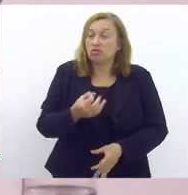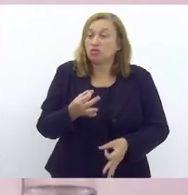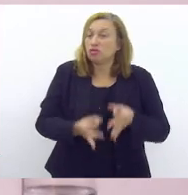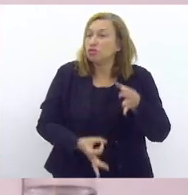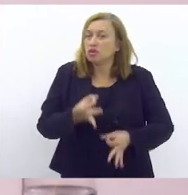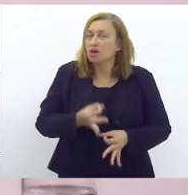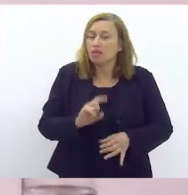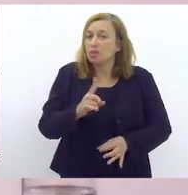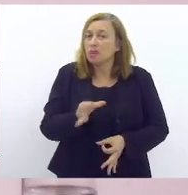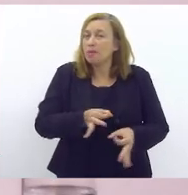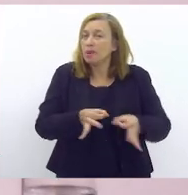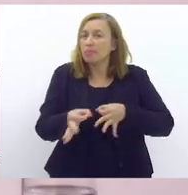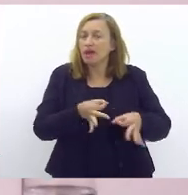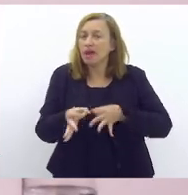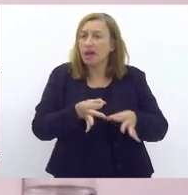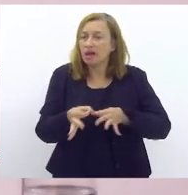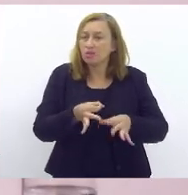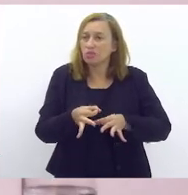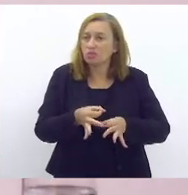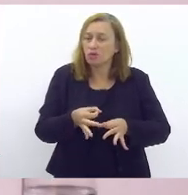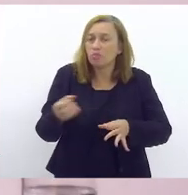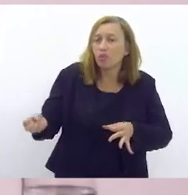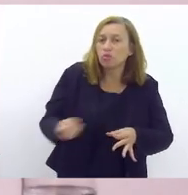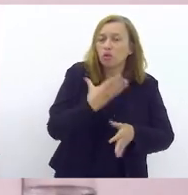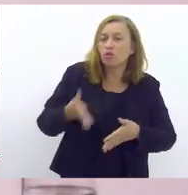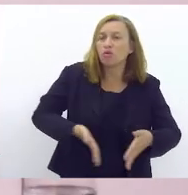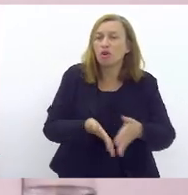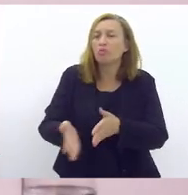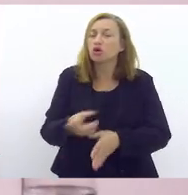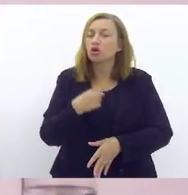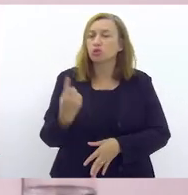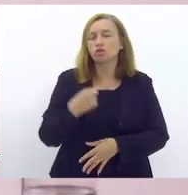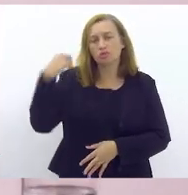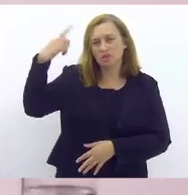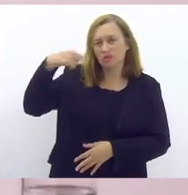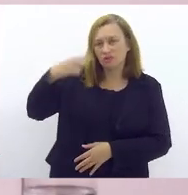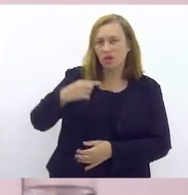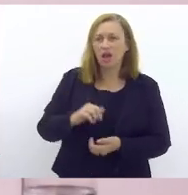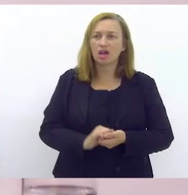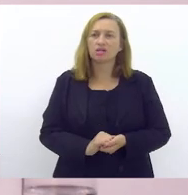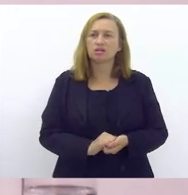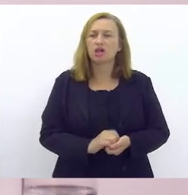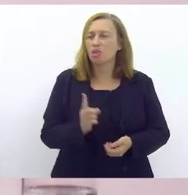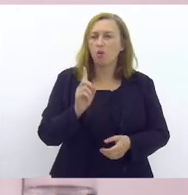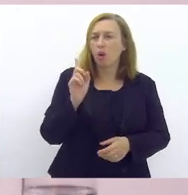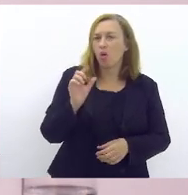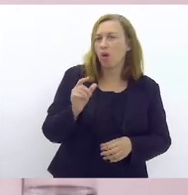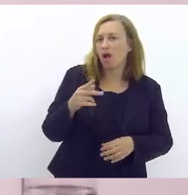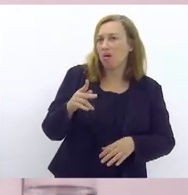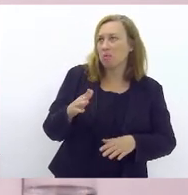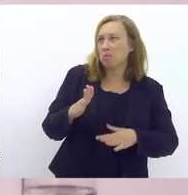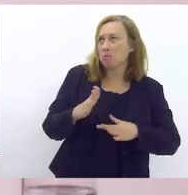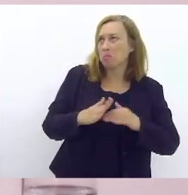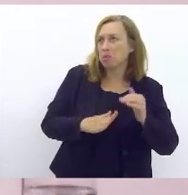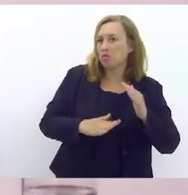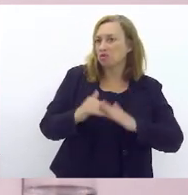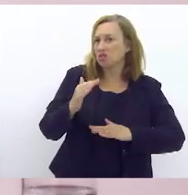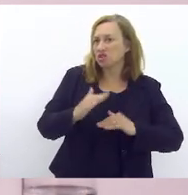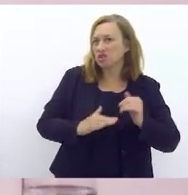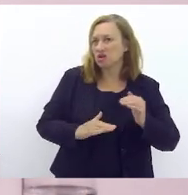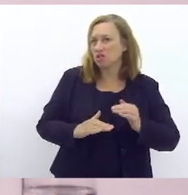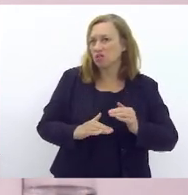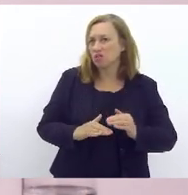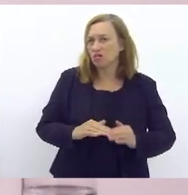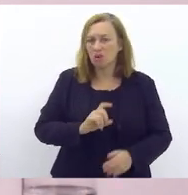para enfrentar essa causa. E a gente tem como advogado, que não é... uma profissão para